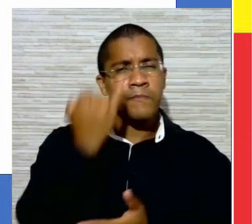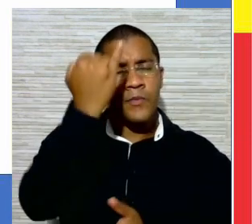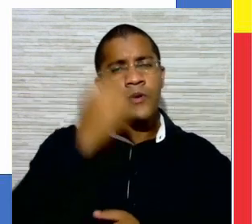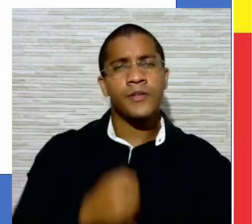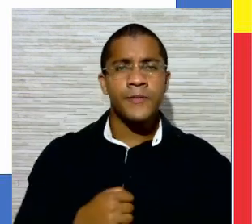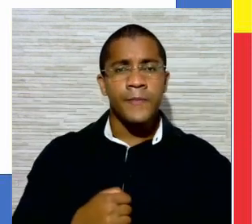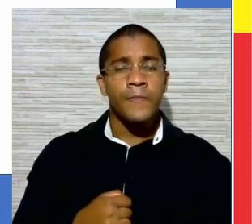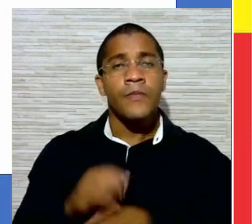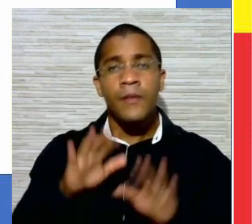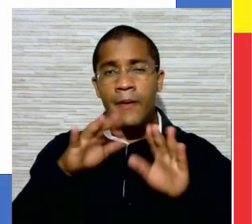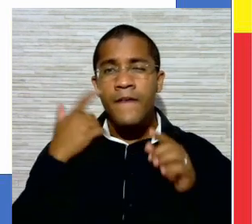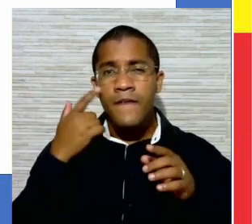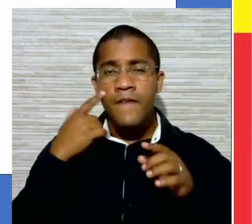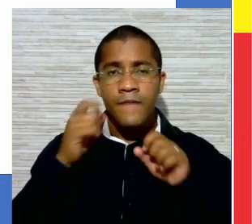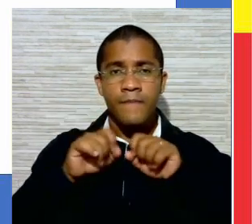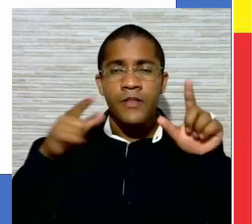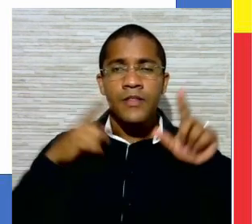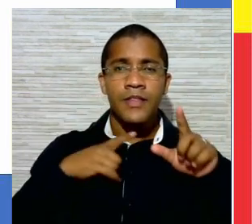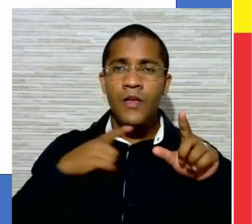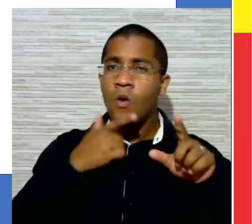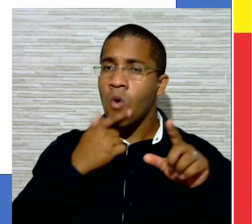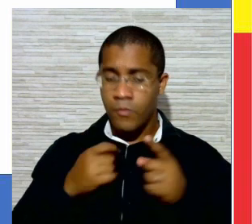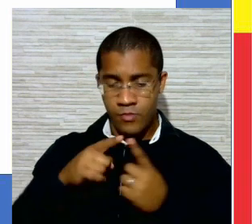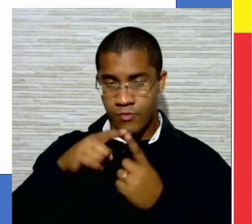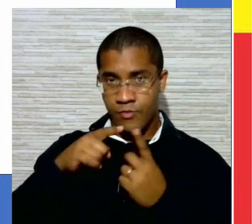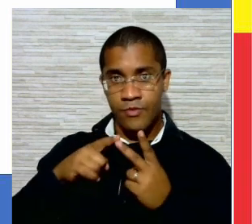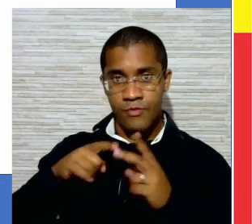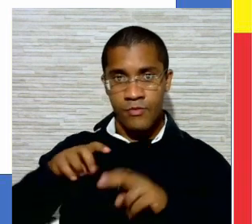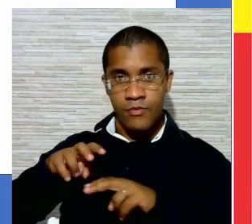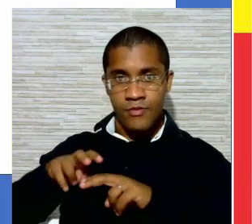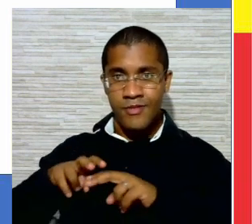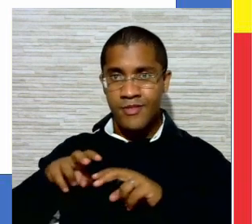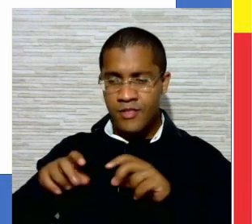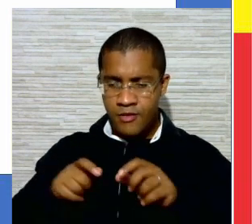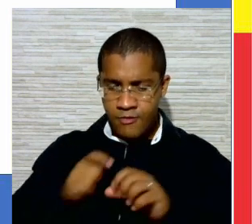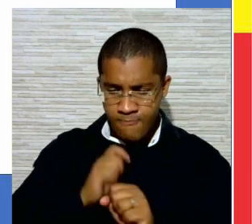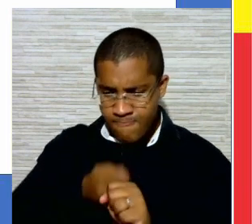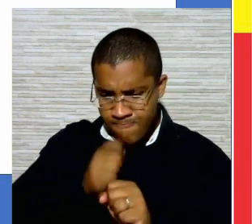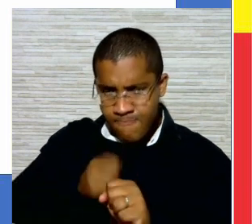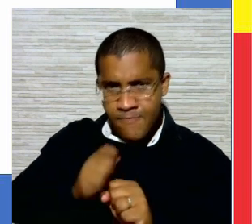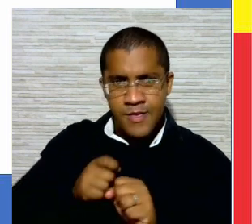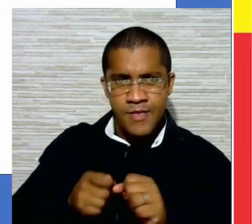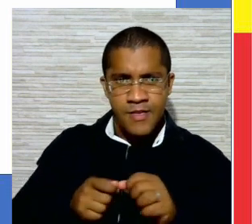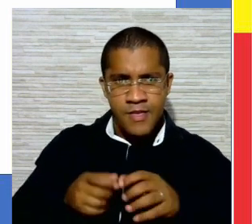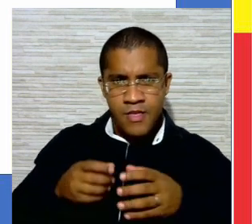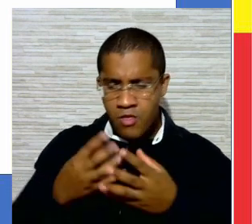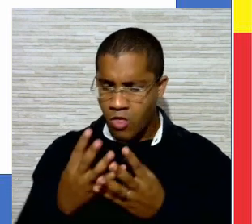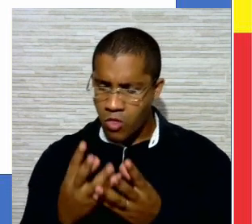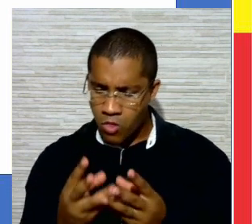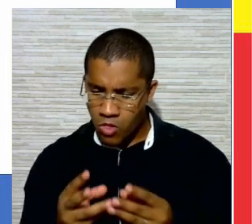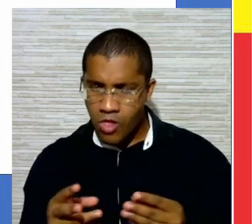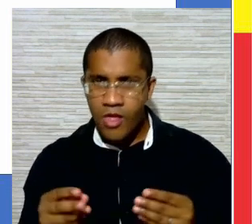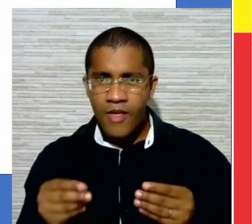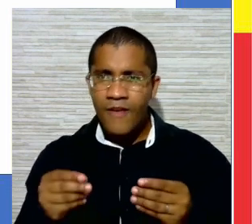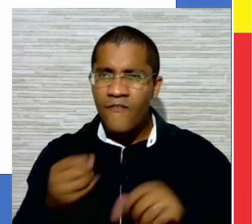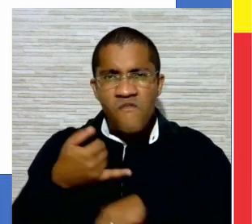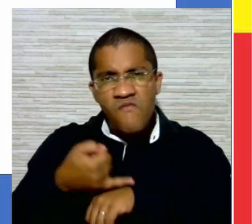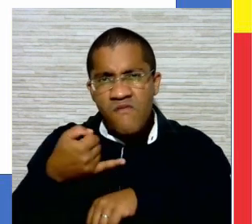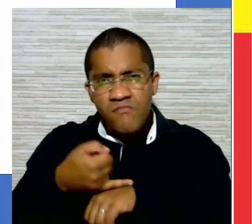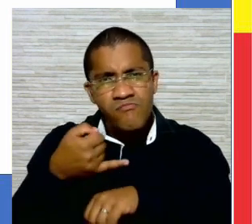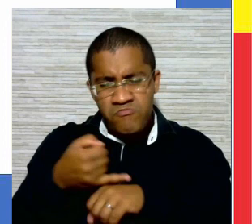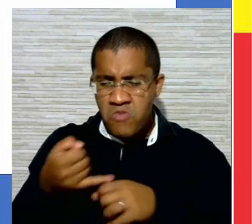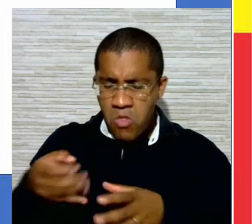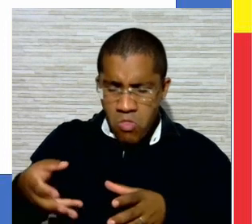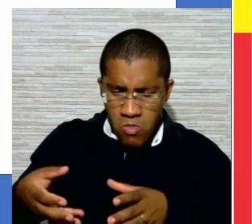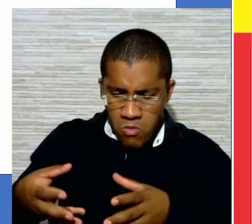Então, você observa aí na tela que existem dois homens, né, confeccionando algum tipo de ferramenta, derretendo um tipo de